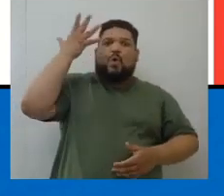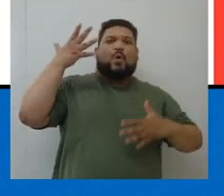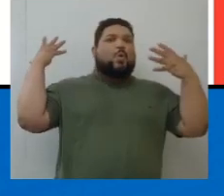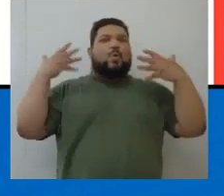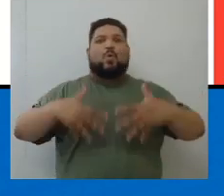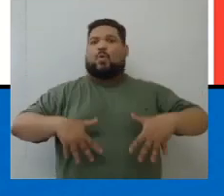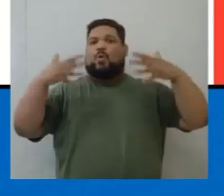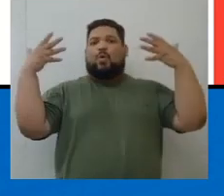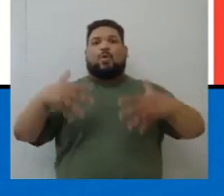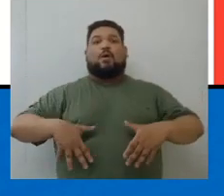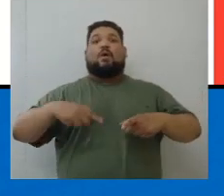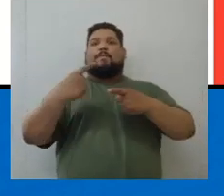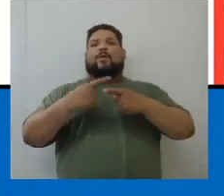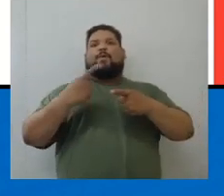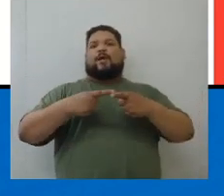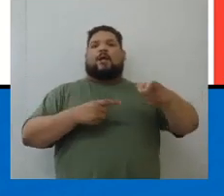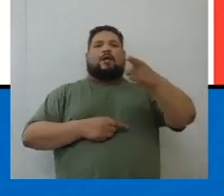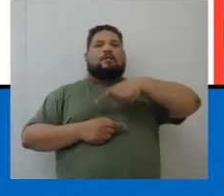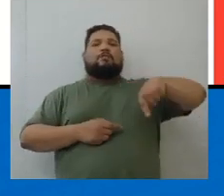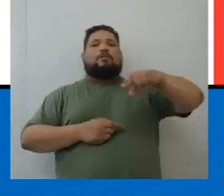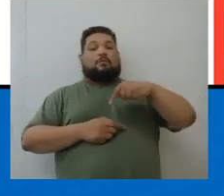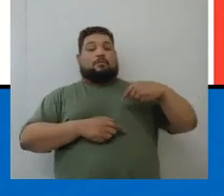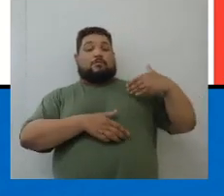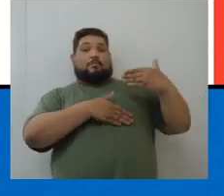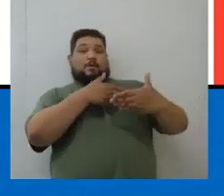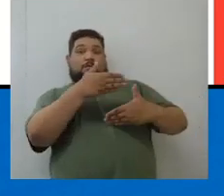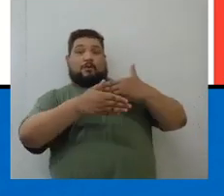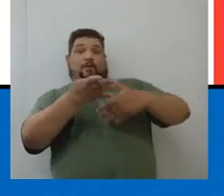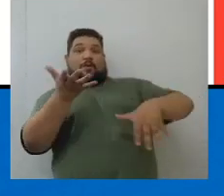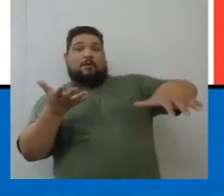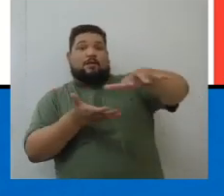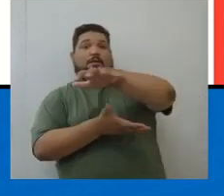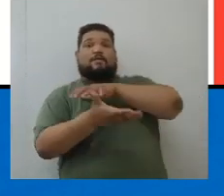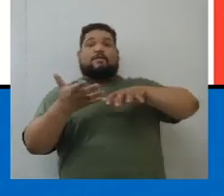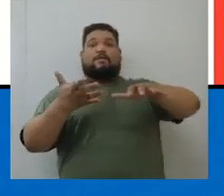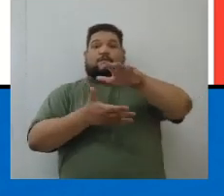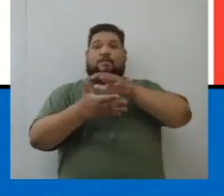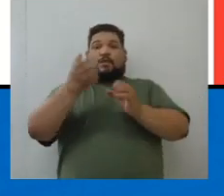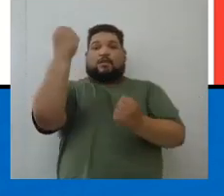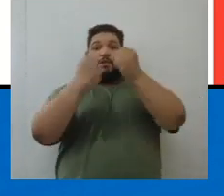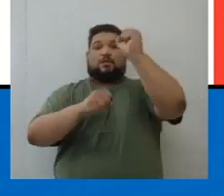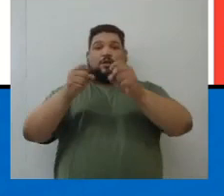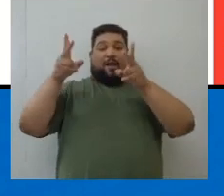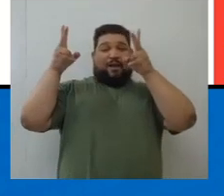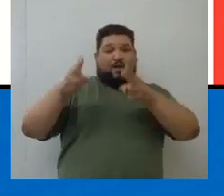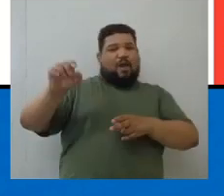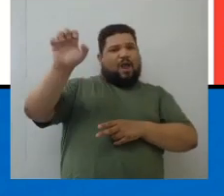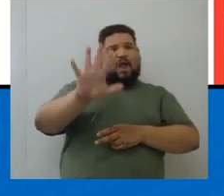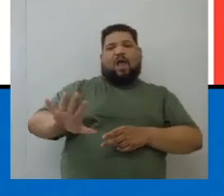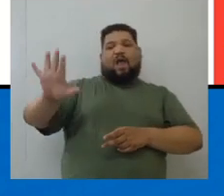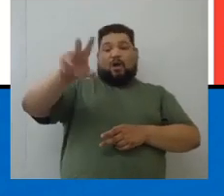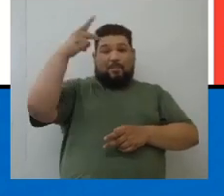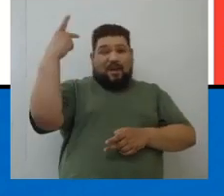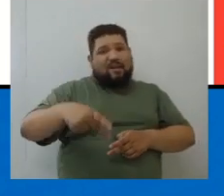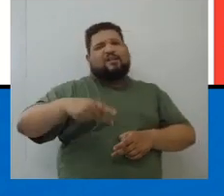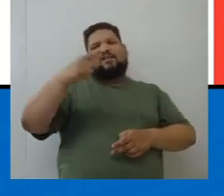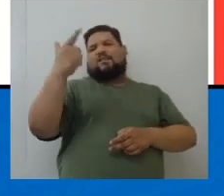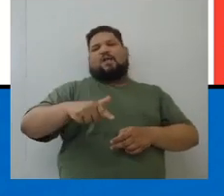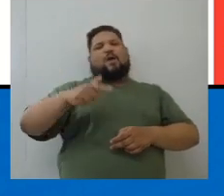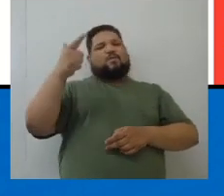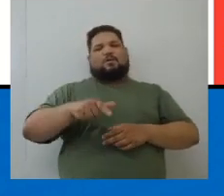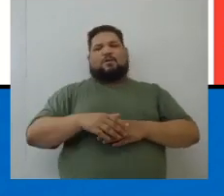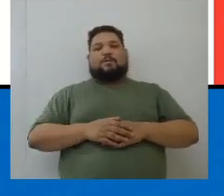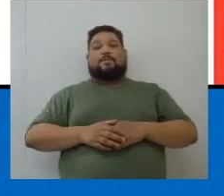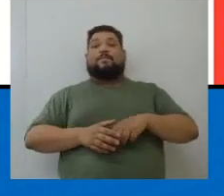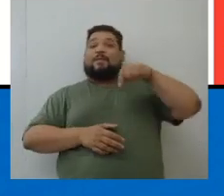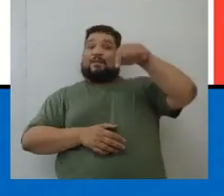a gente não vivenciou o desenvolvimento das revoluções industriais da mesma forma que os países desenvolvidos.